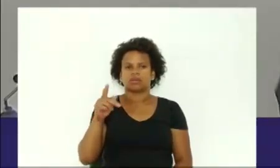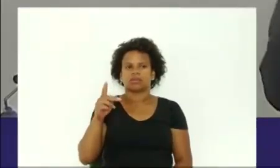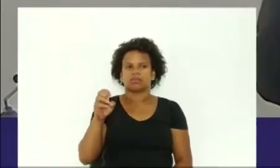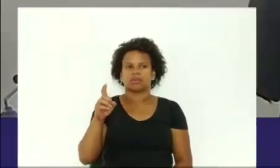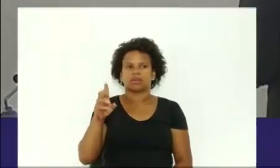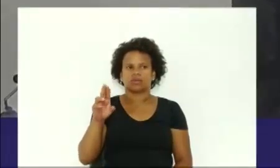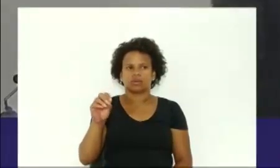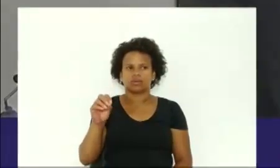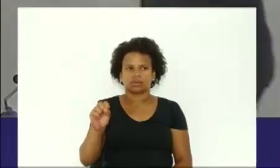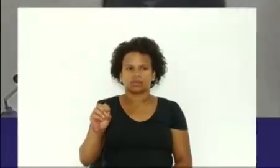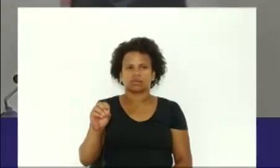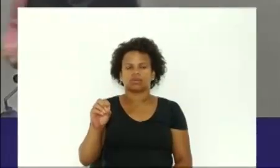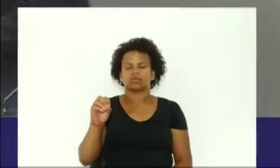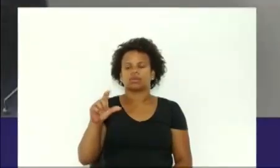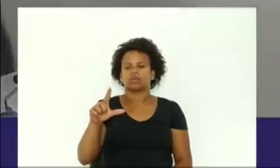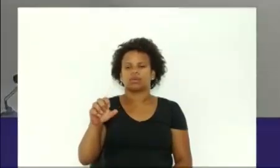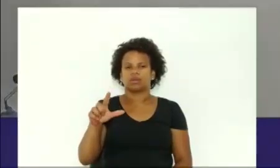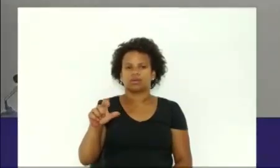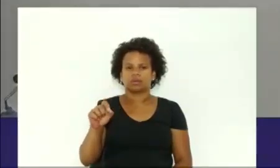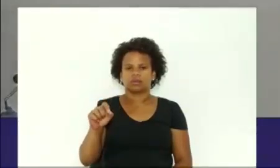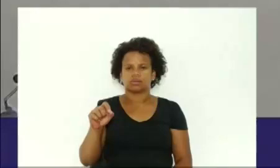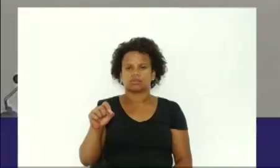Laudo, Rosiello,